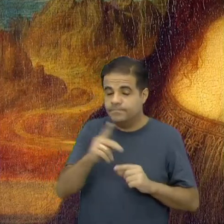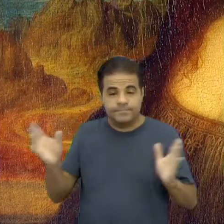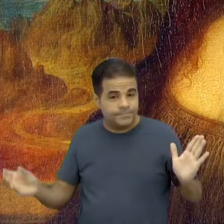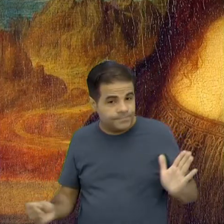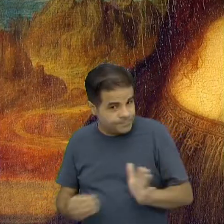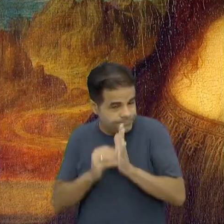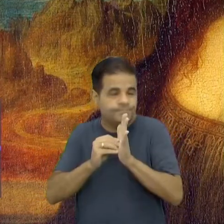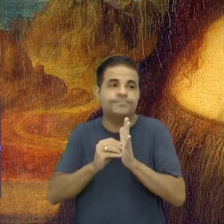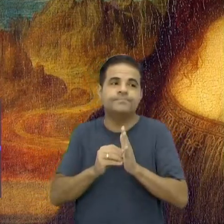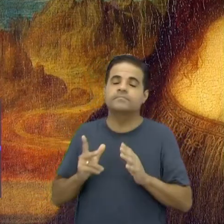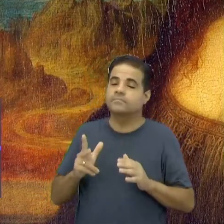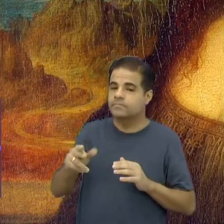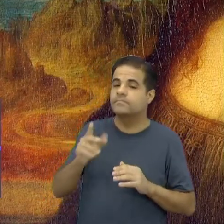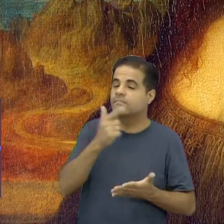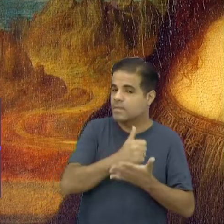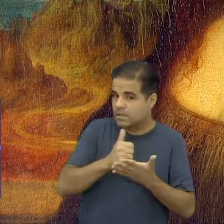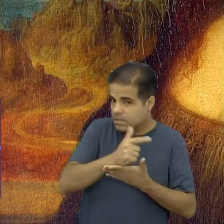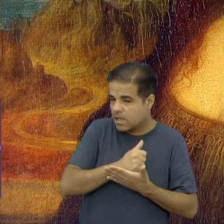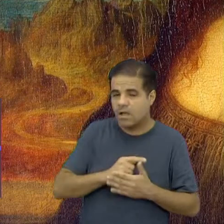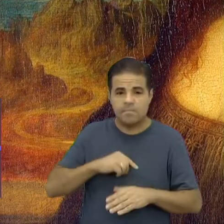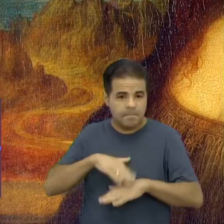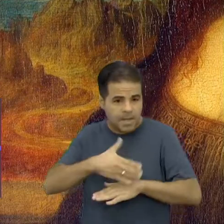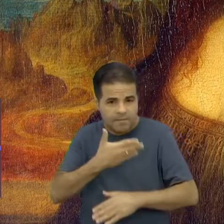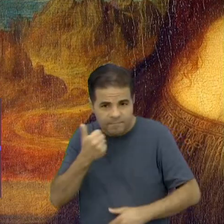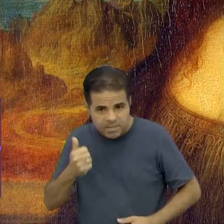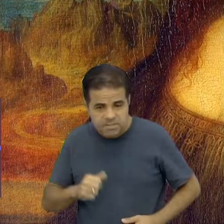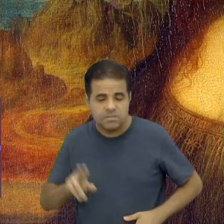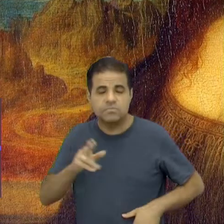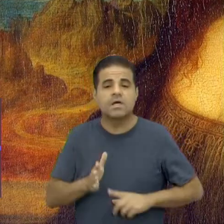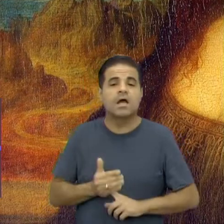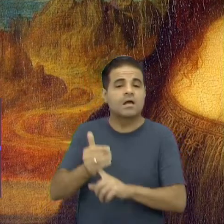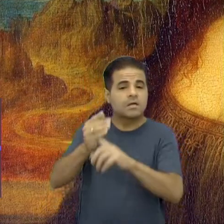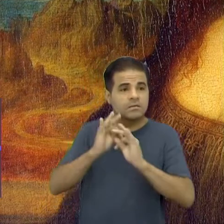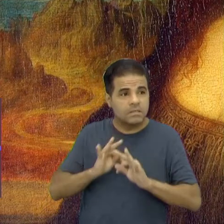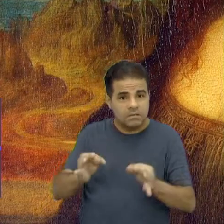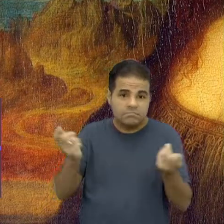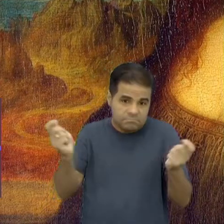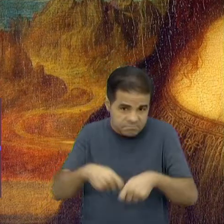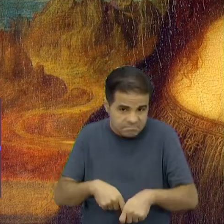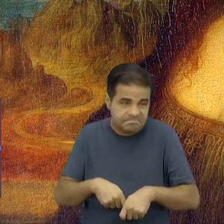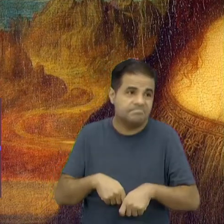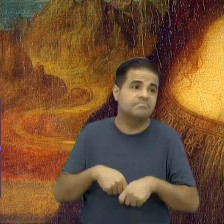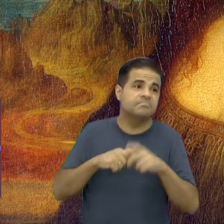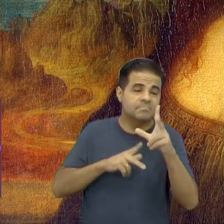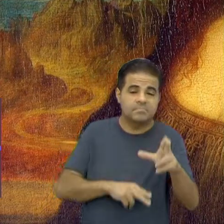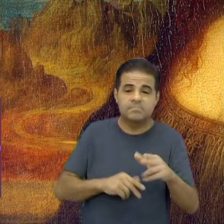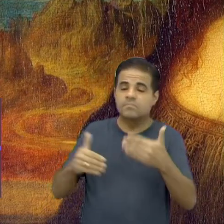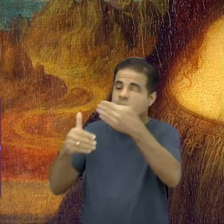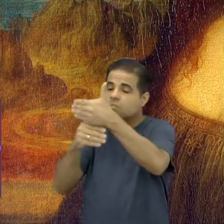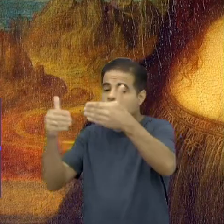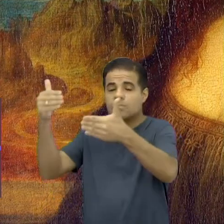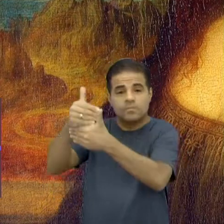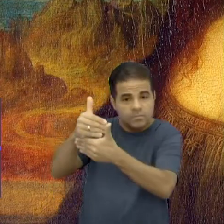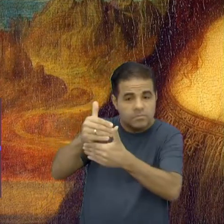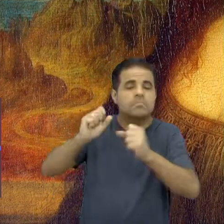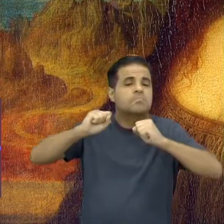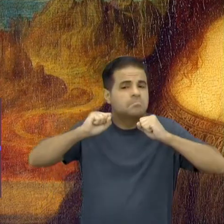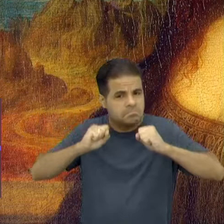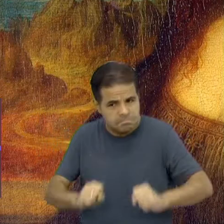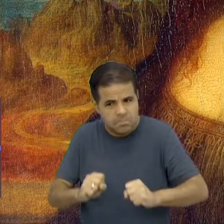colocou, desenho para quem tem mais facilidade, usar a tecnologia quem puder, como o Pro trouxe aí, eu fiz no PowerPoint, mas vocês